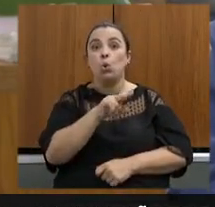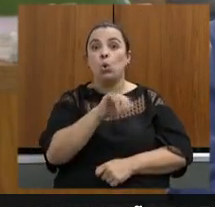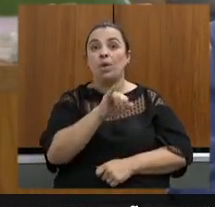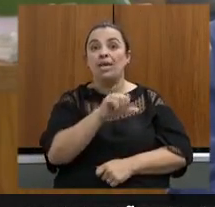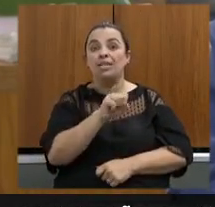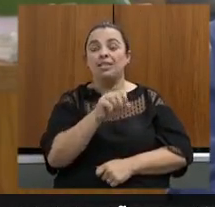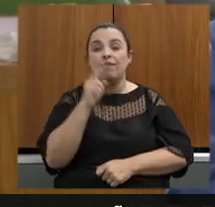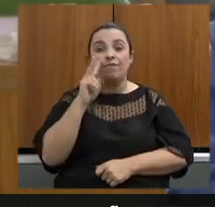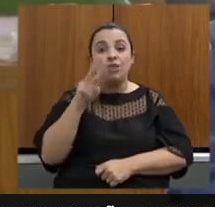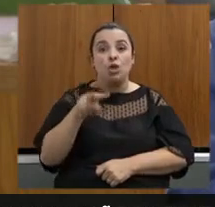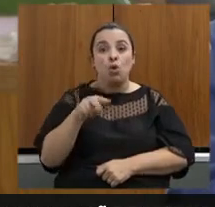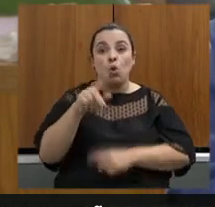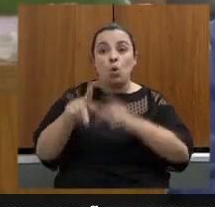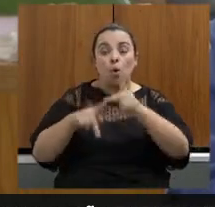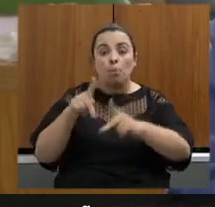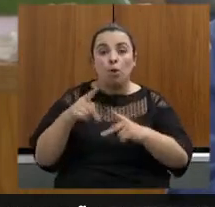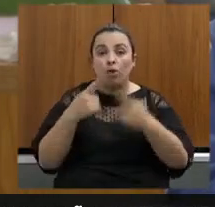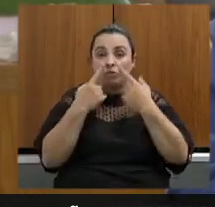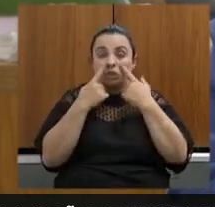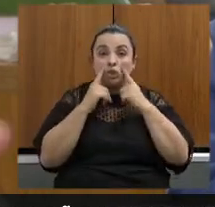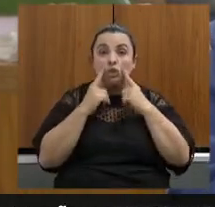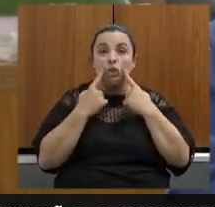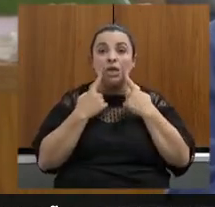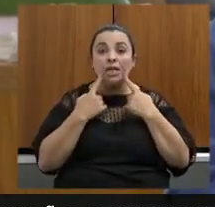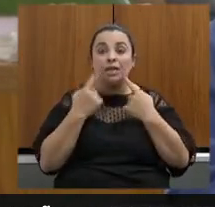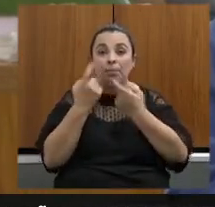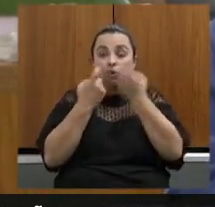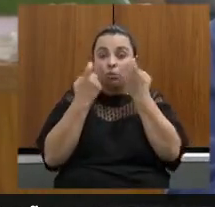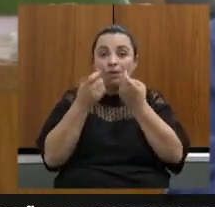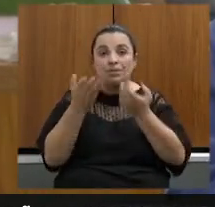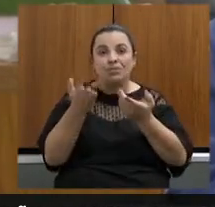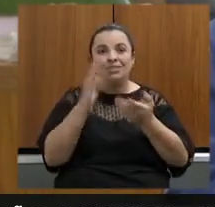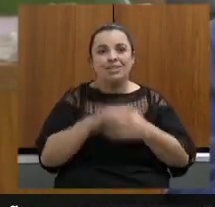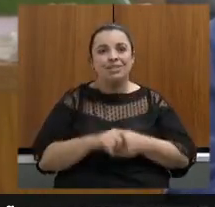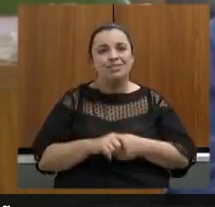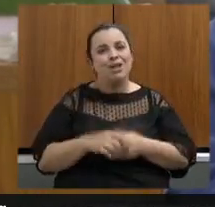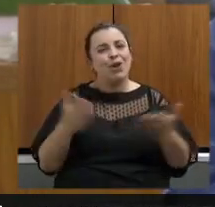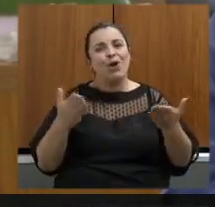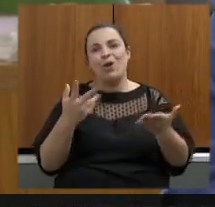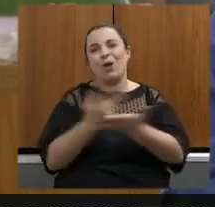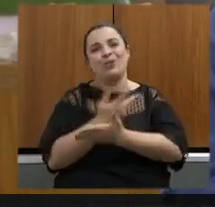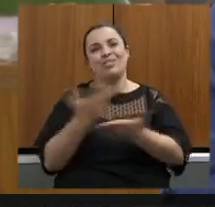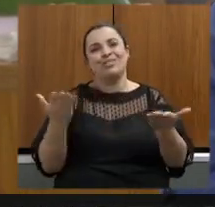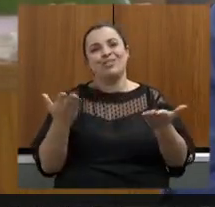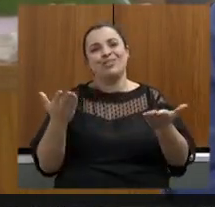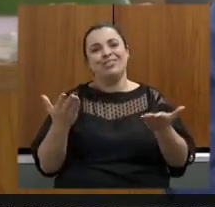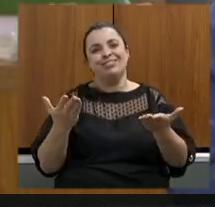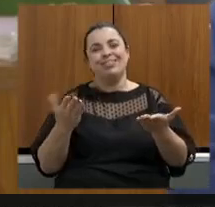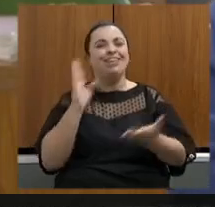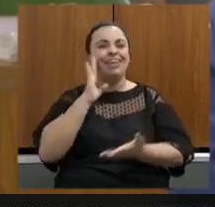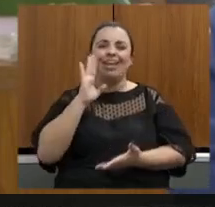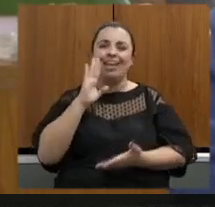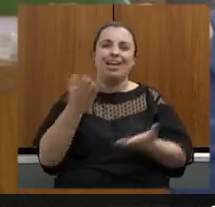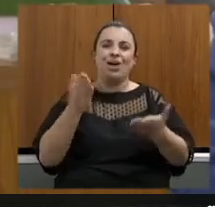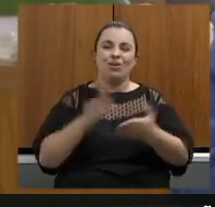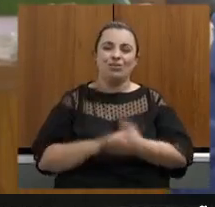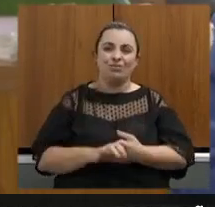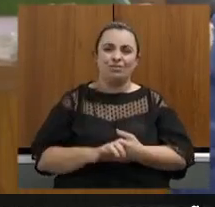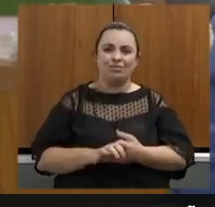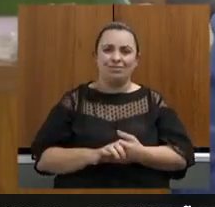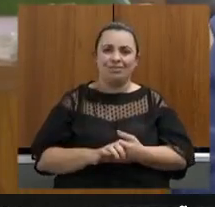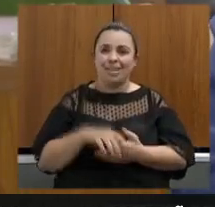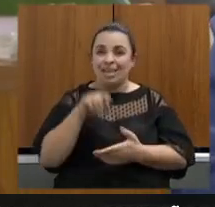deles né João de relatou Olha que bacana bom né Isso é preocupação